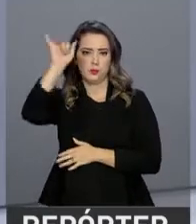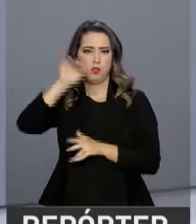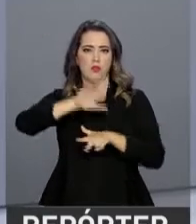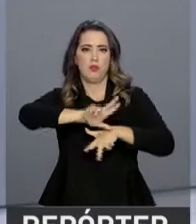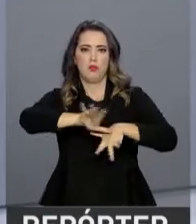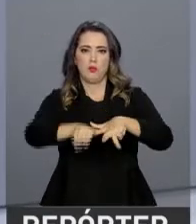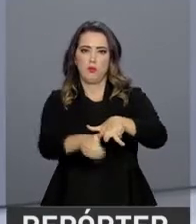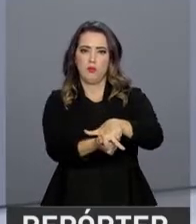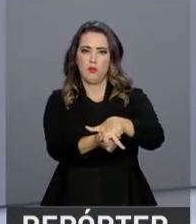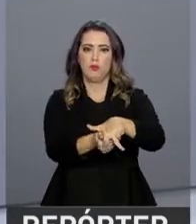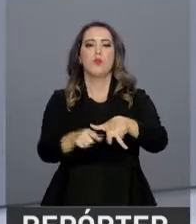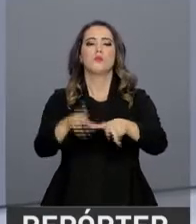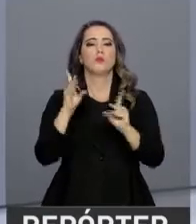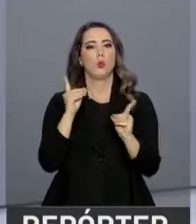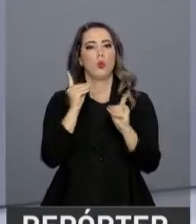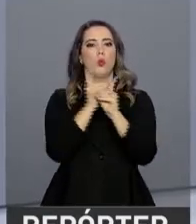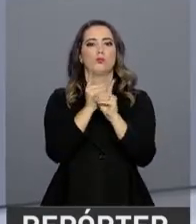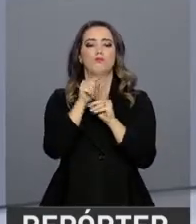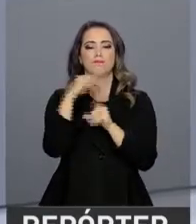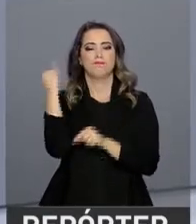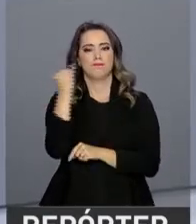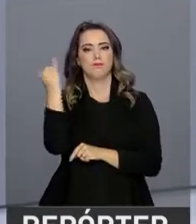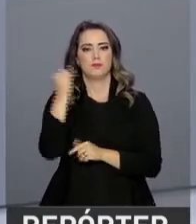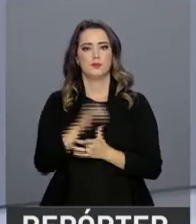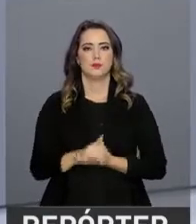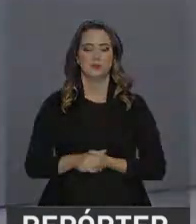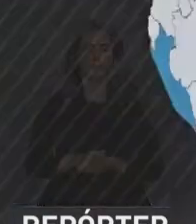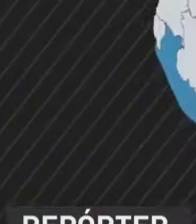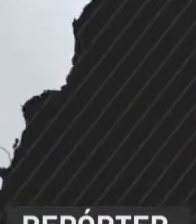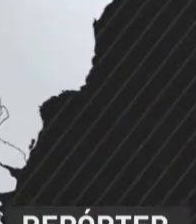foi o grande tema do encontro